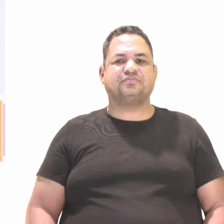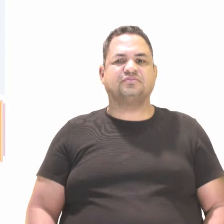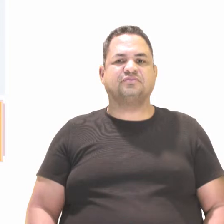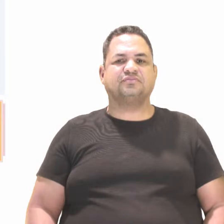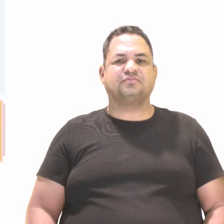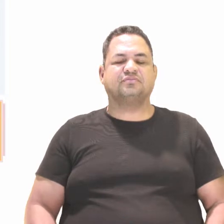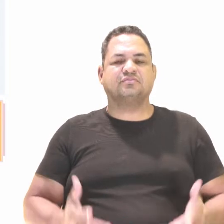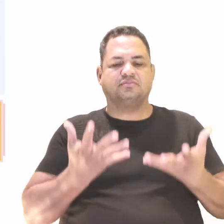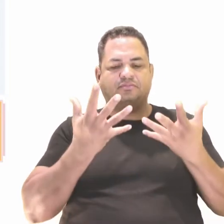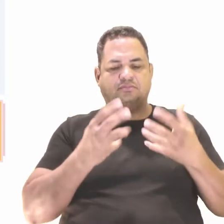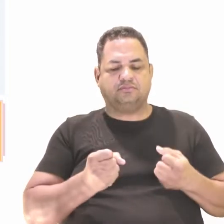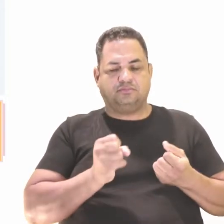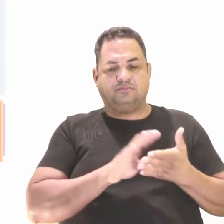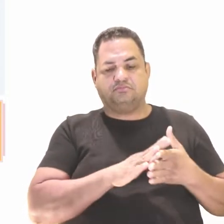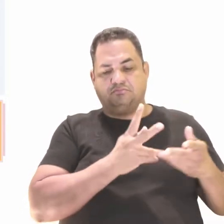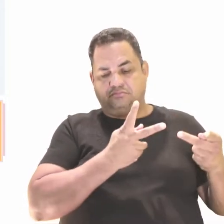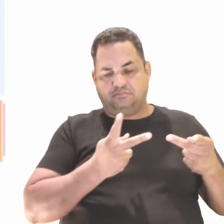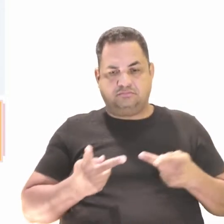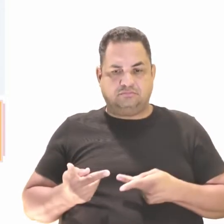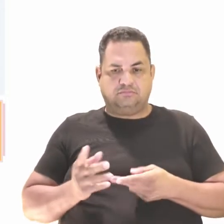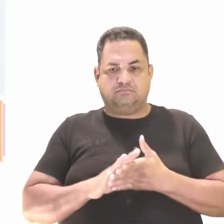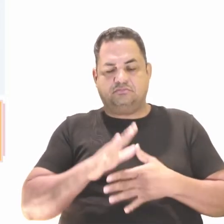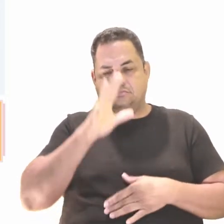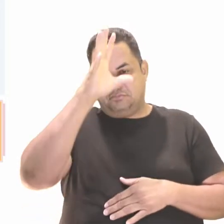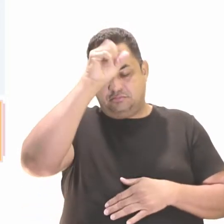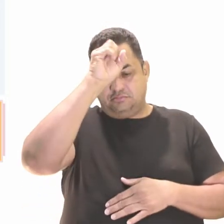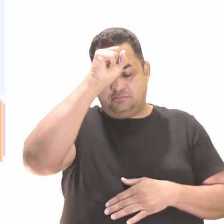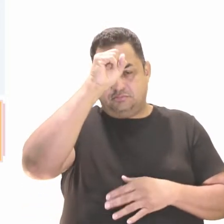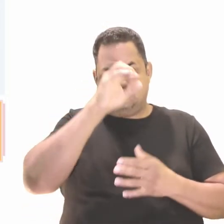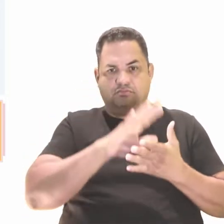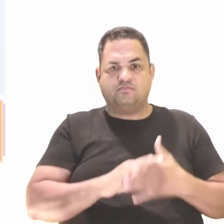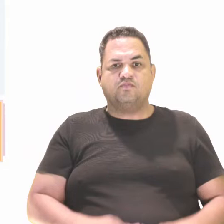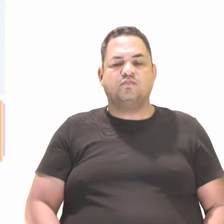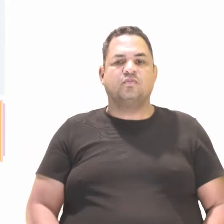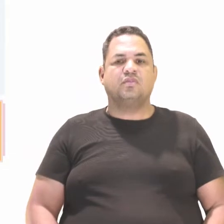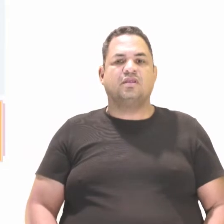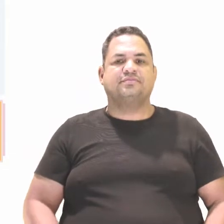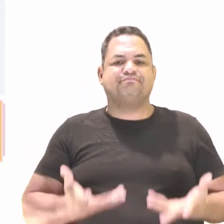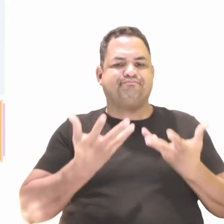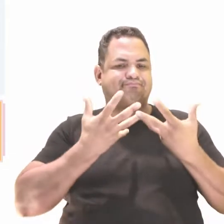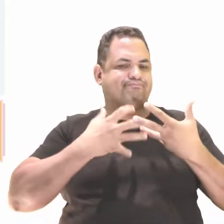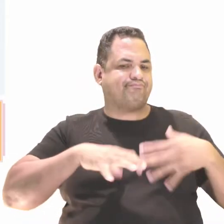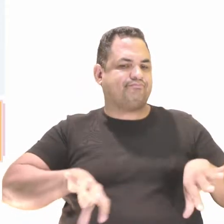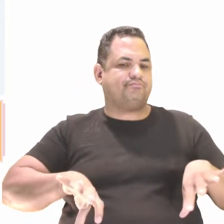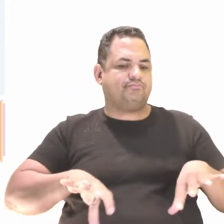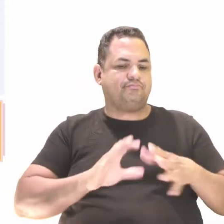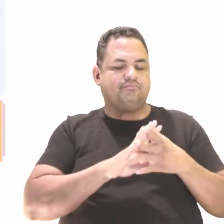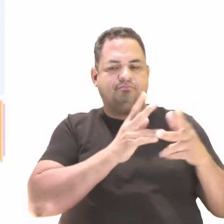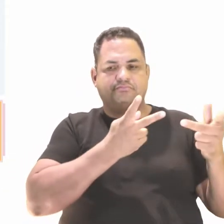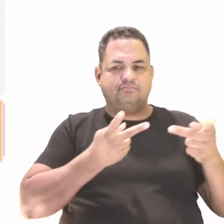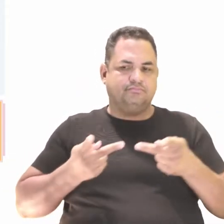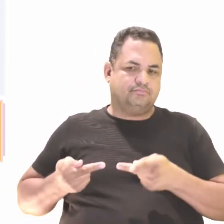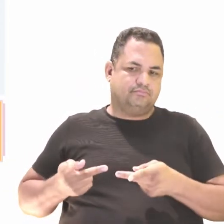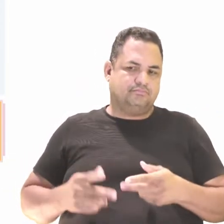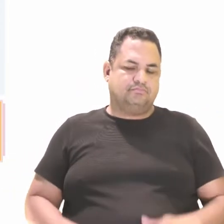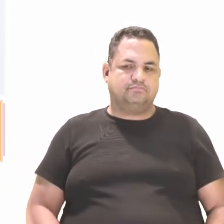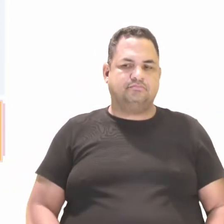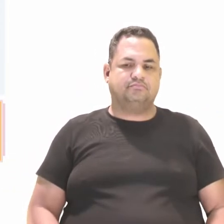invitations, aceitando convites. Agora a gente vai aprender a refusing, recusar